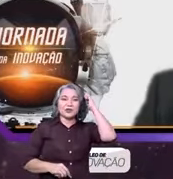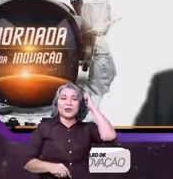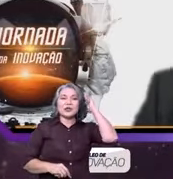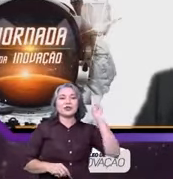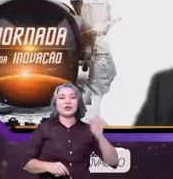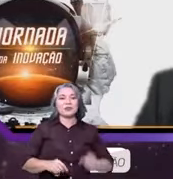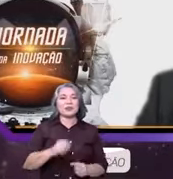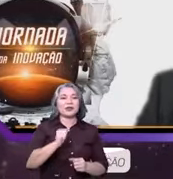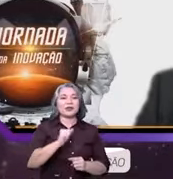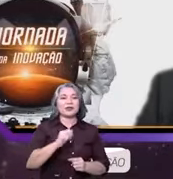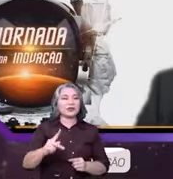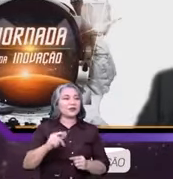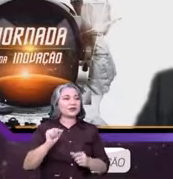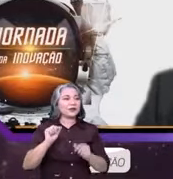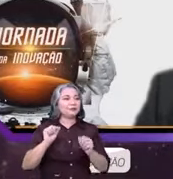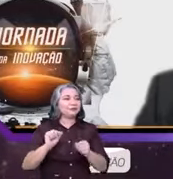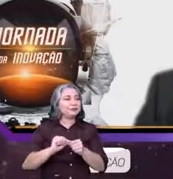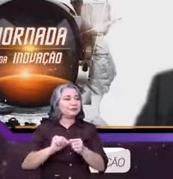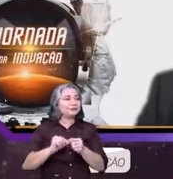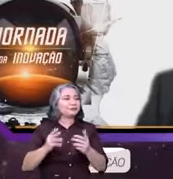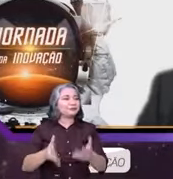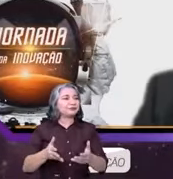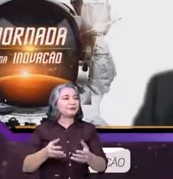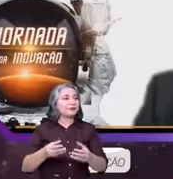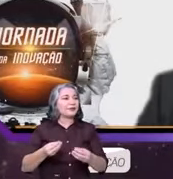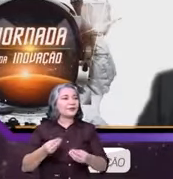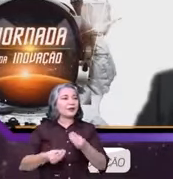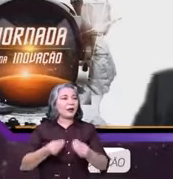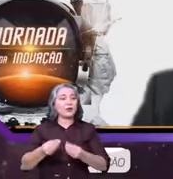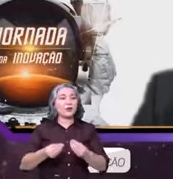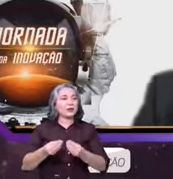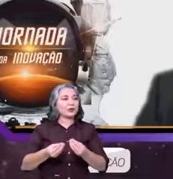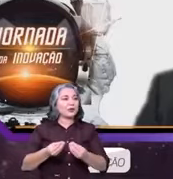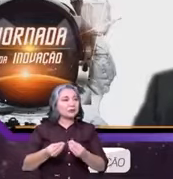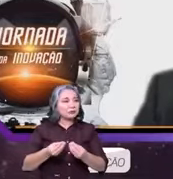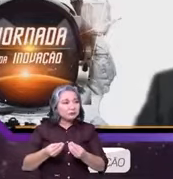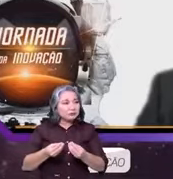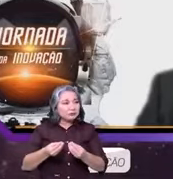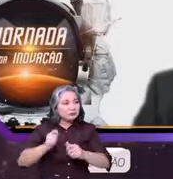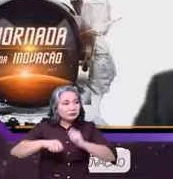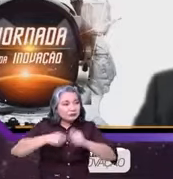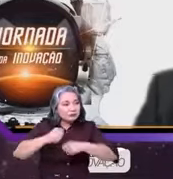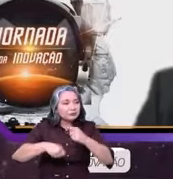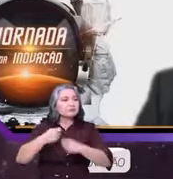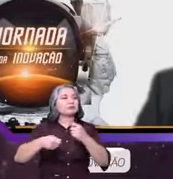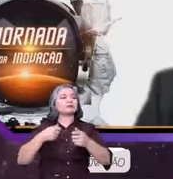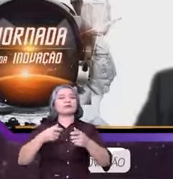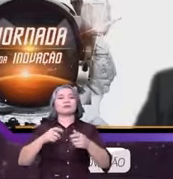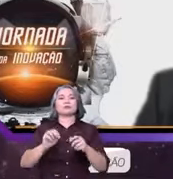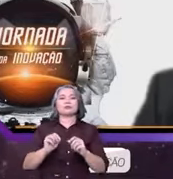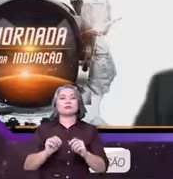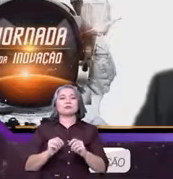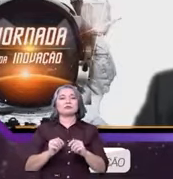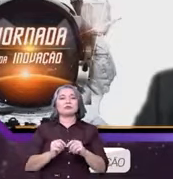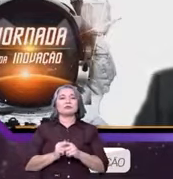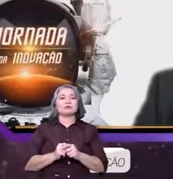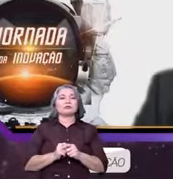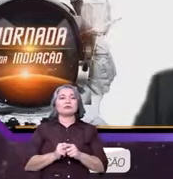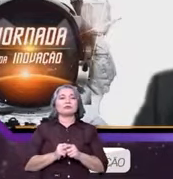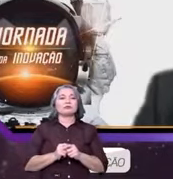são grupos multidisciplinares. Grupos que trabalham com RH, com administrativo, com áreas FIM.